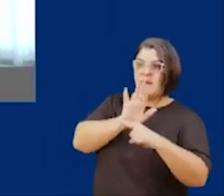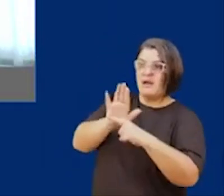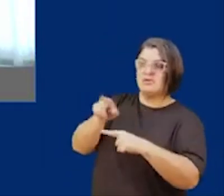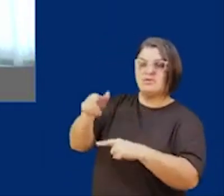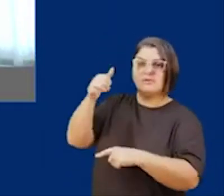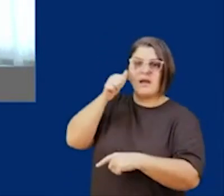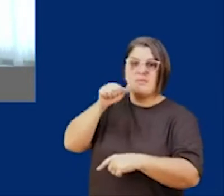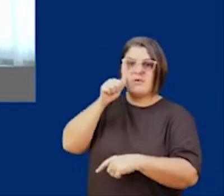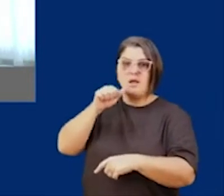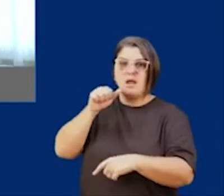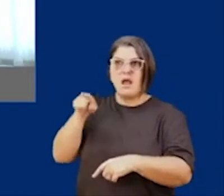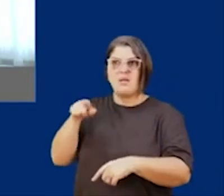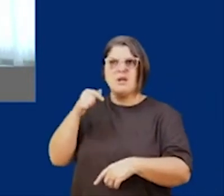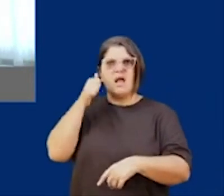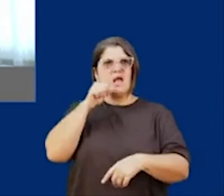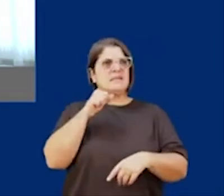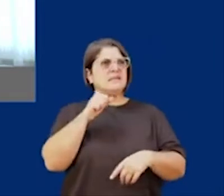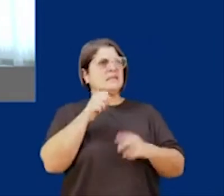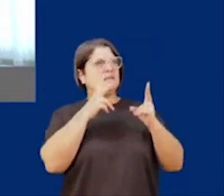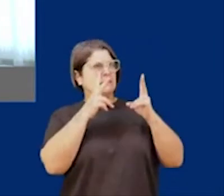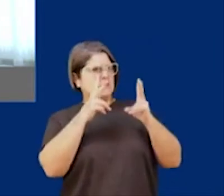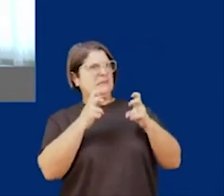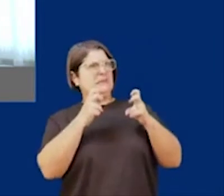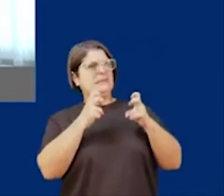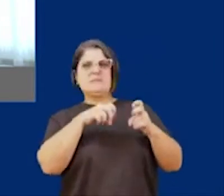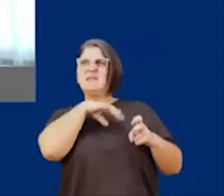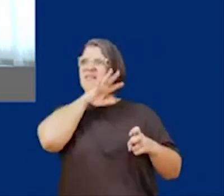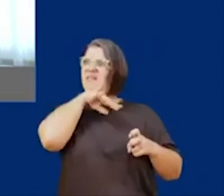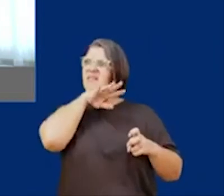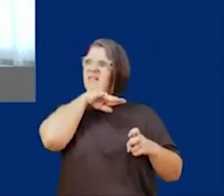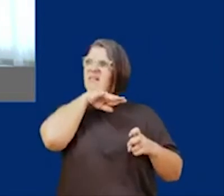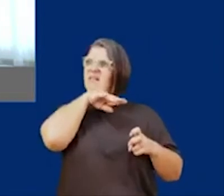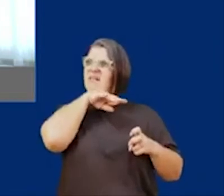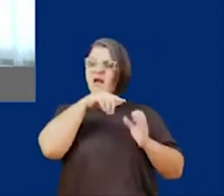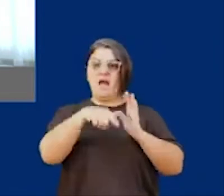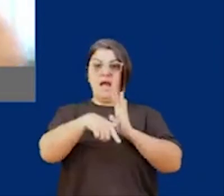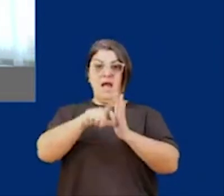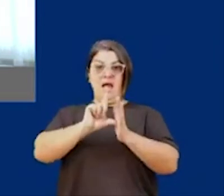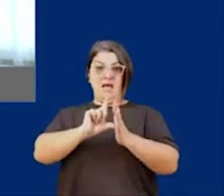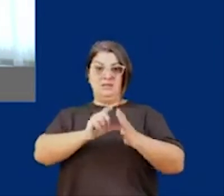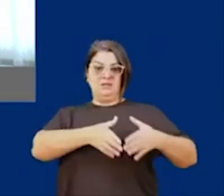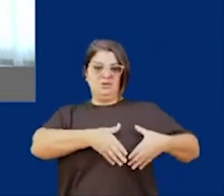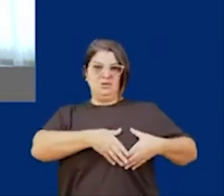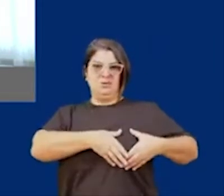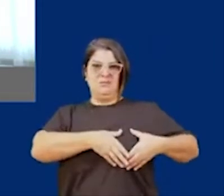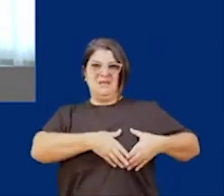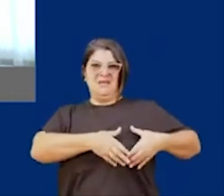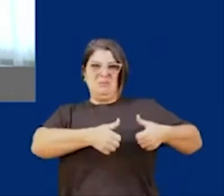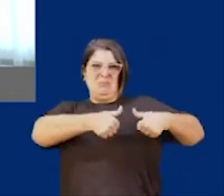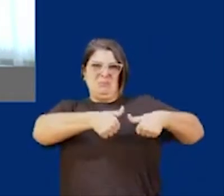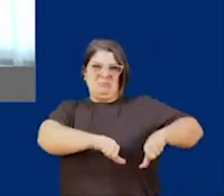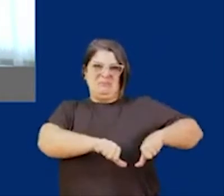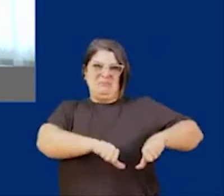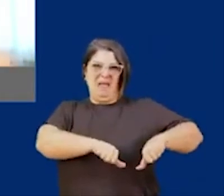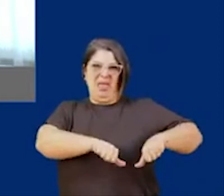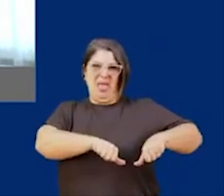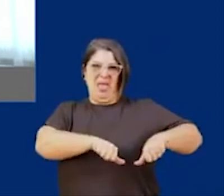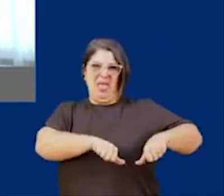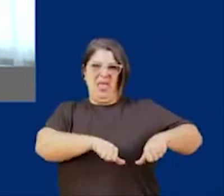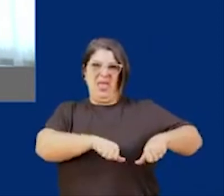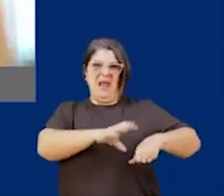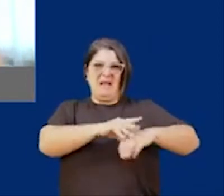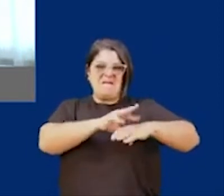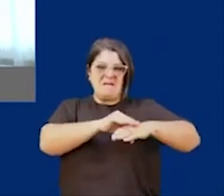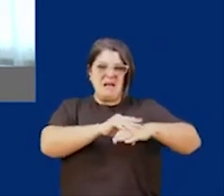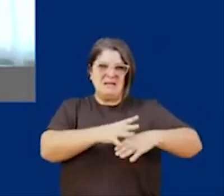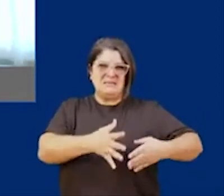estão bem, precocemente. Antes que a mama raste totalmente, antes que vire uma coisa de infecção, antes, né,